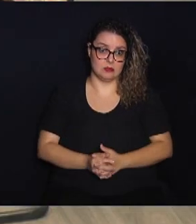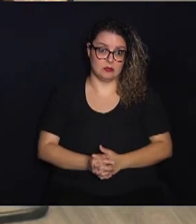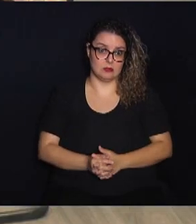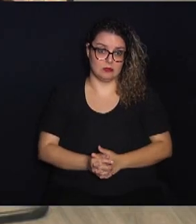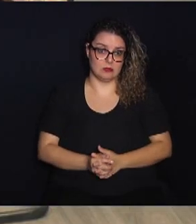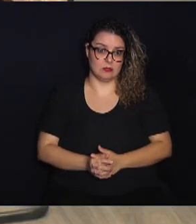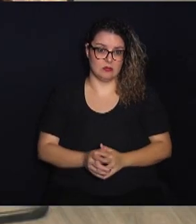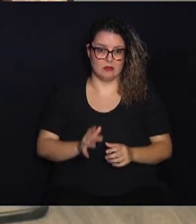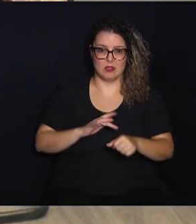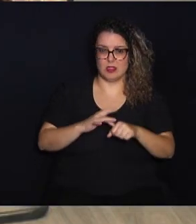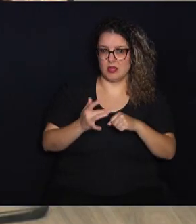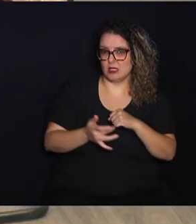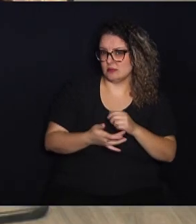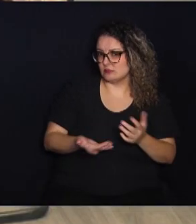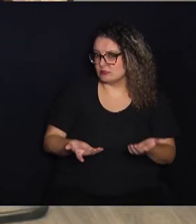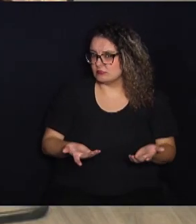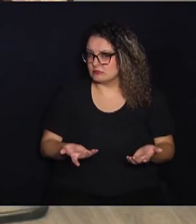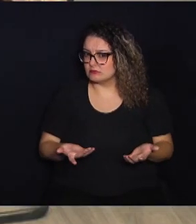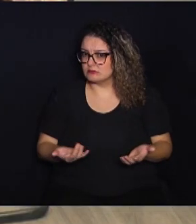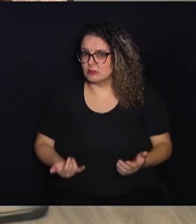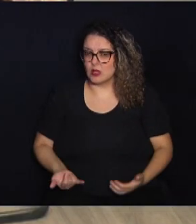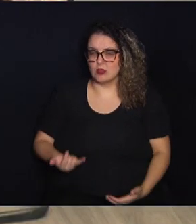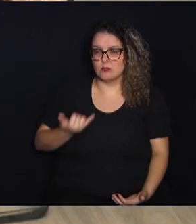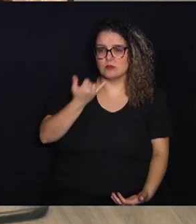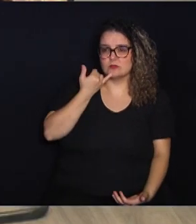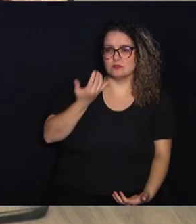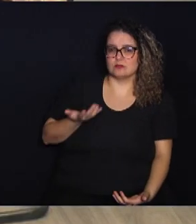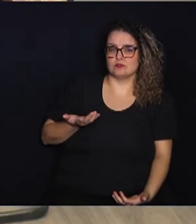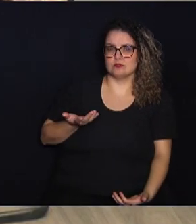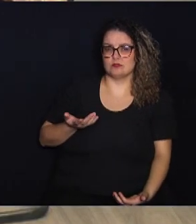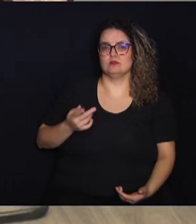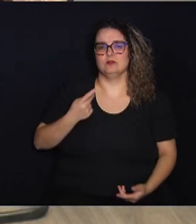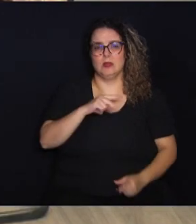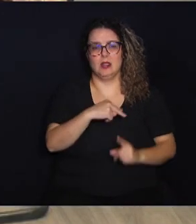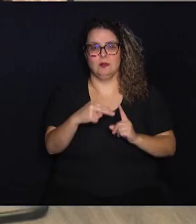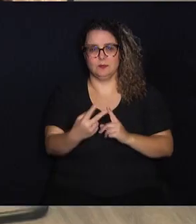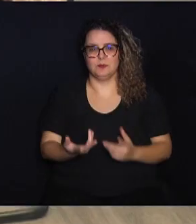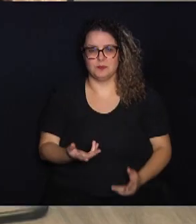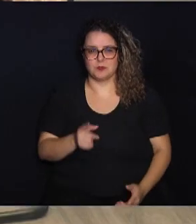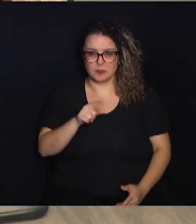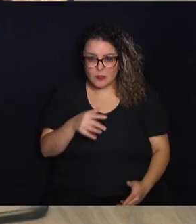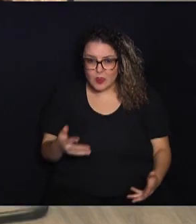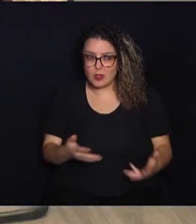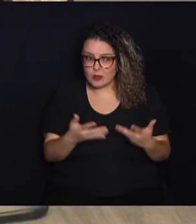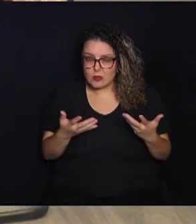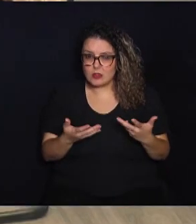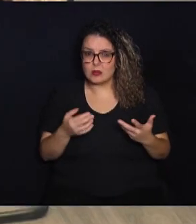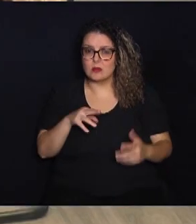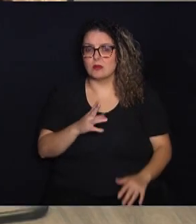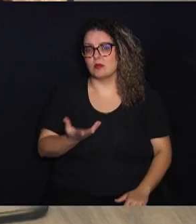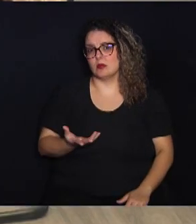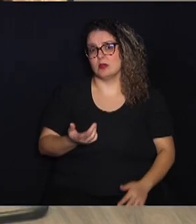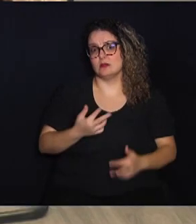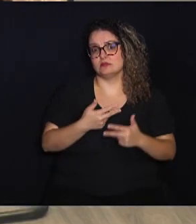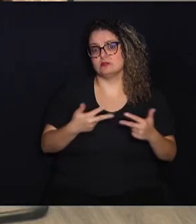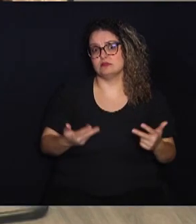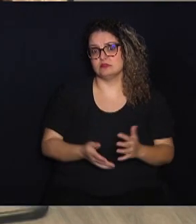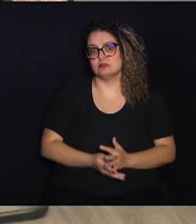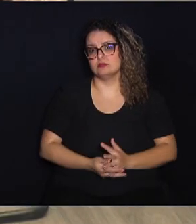Rede social, o celular, no seu ponto de vista, ele seria um estímulo ou é algo que